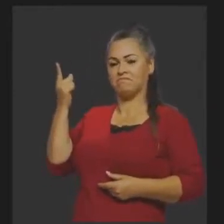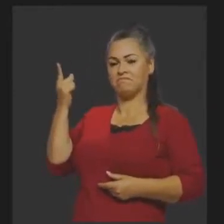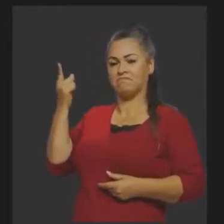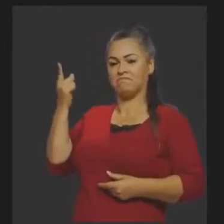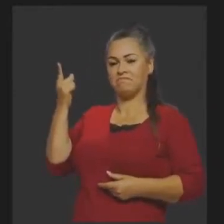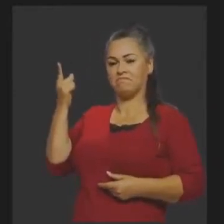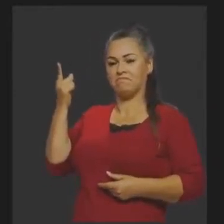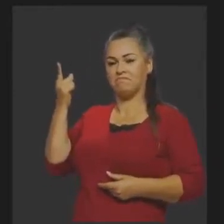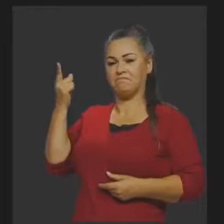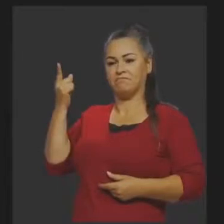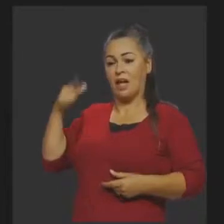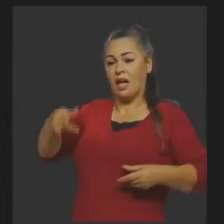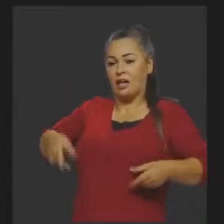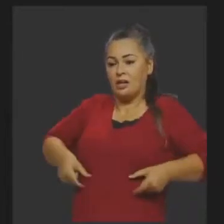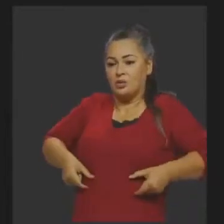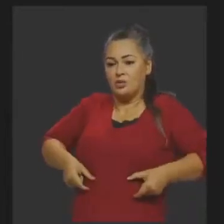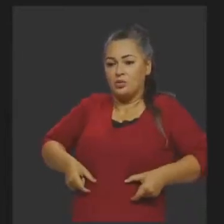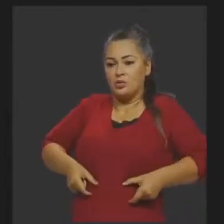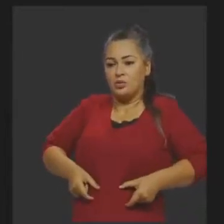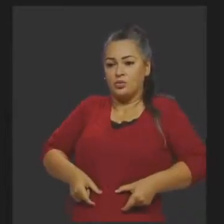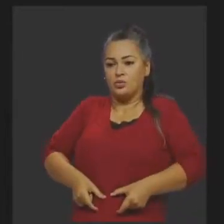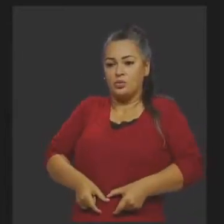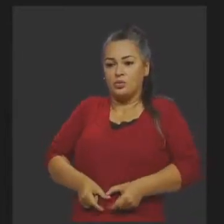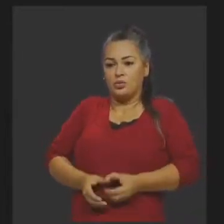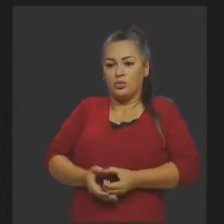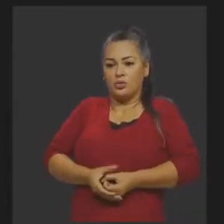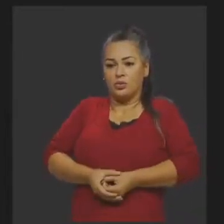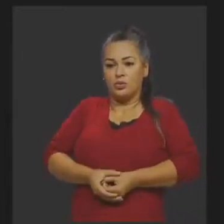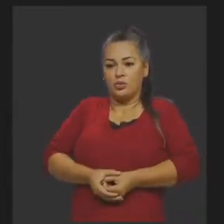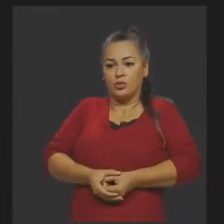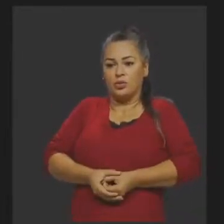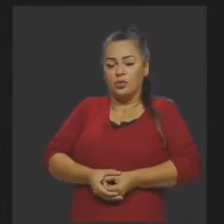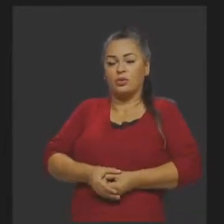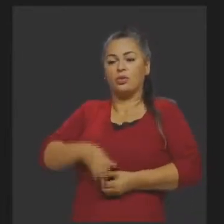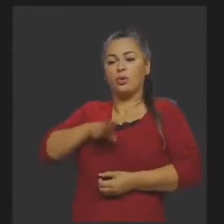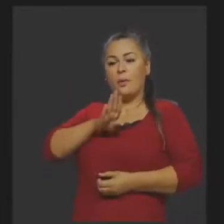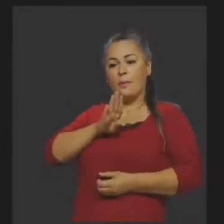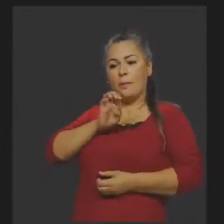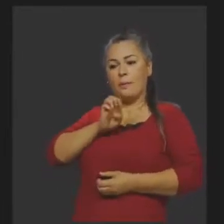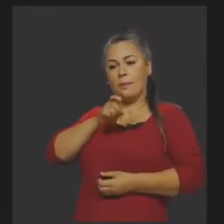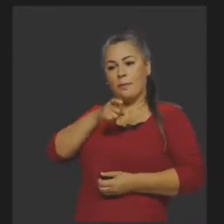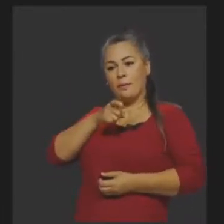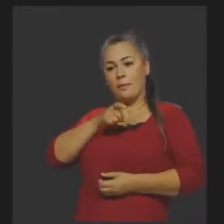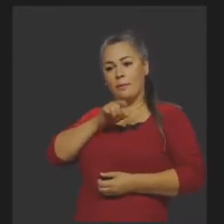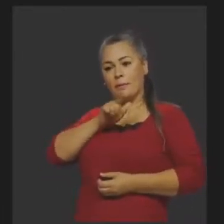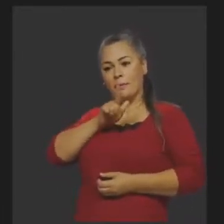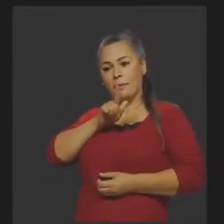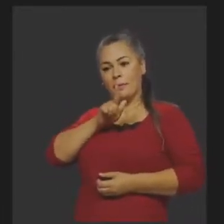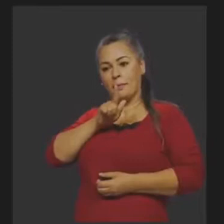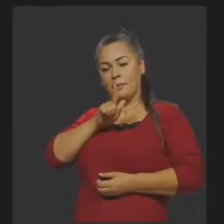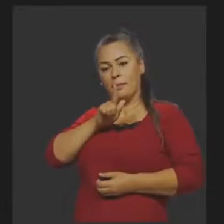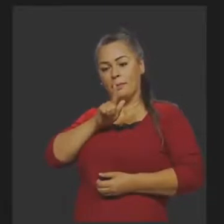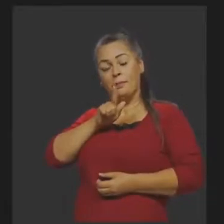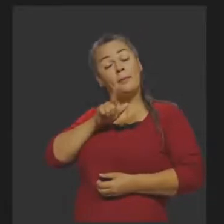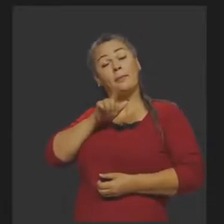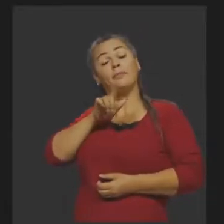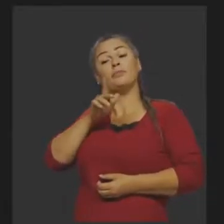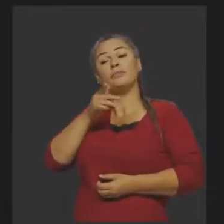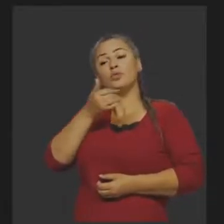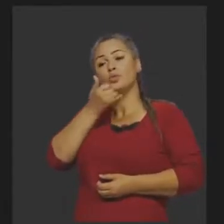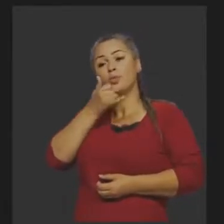desembocar na bexiga, e essa bexiga que vai guardar a urina, ela ainda vai ter ligada a ela